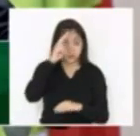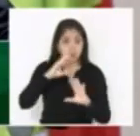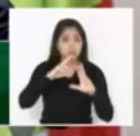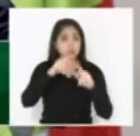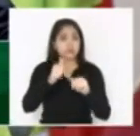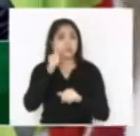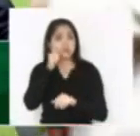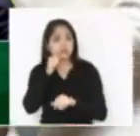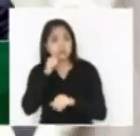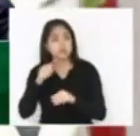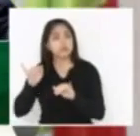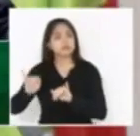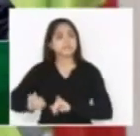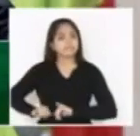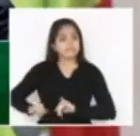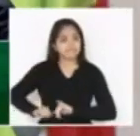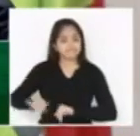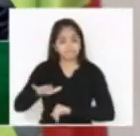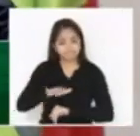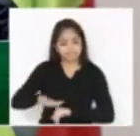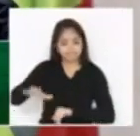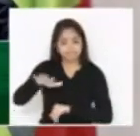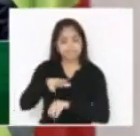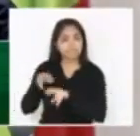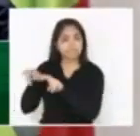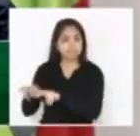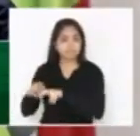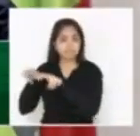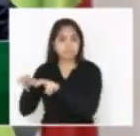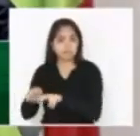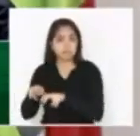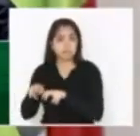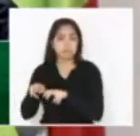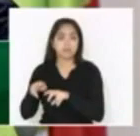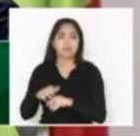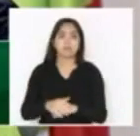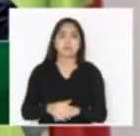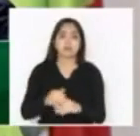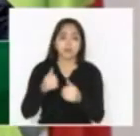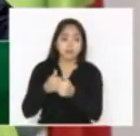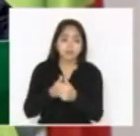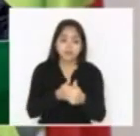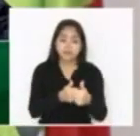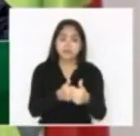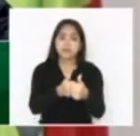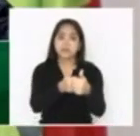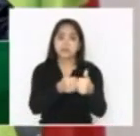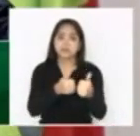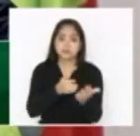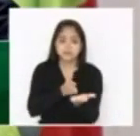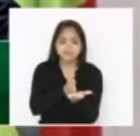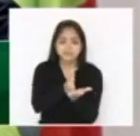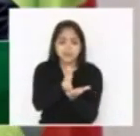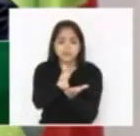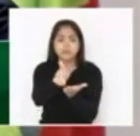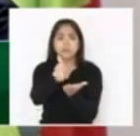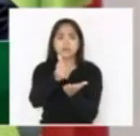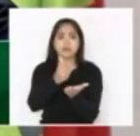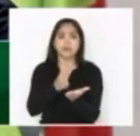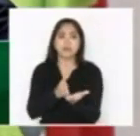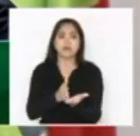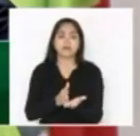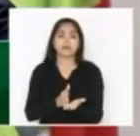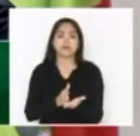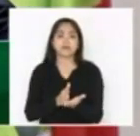sofrem violência no campo. Ao perseguir esse viés perverso, enraizado